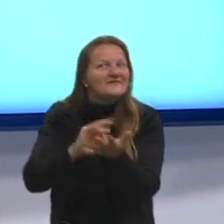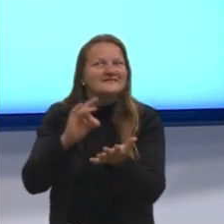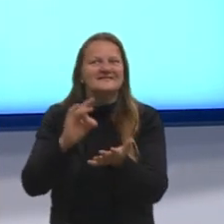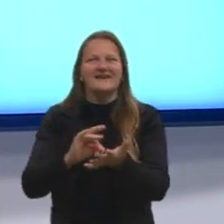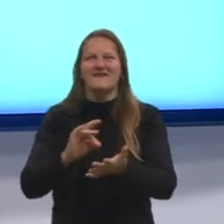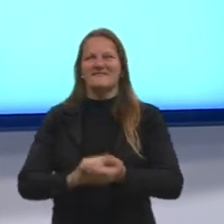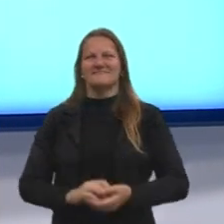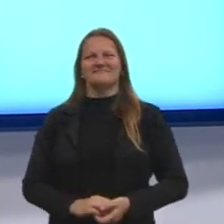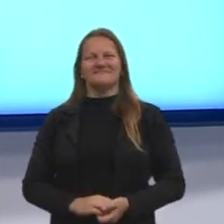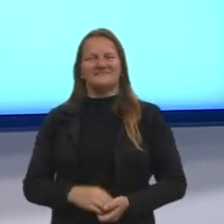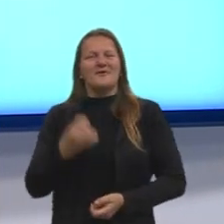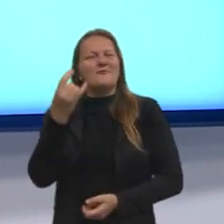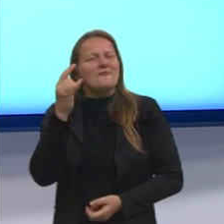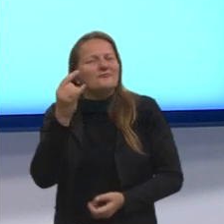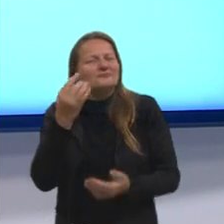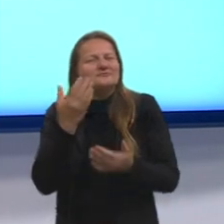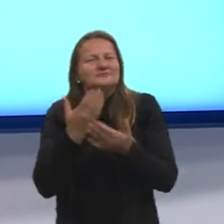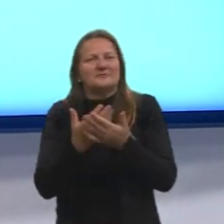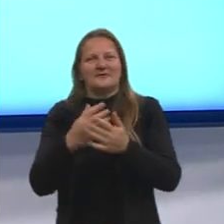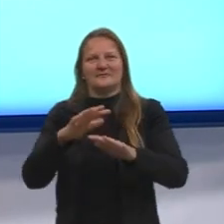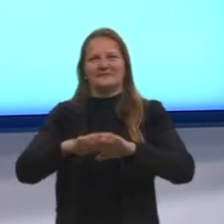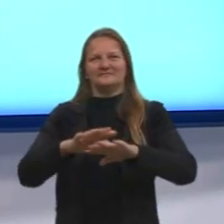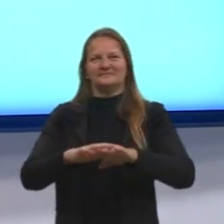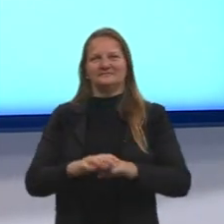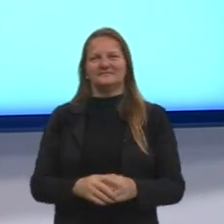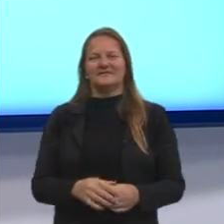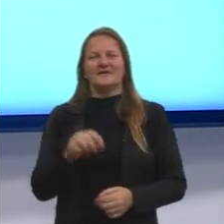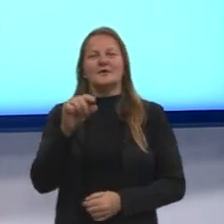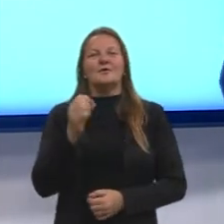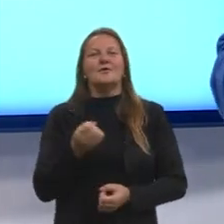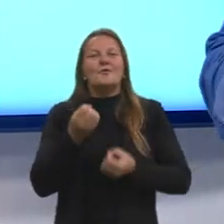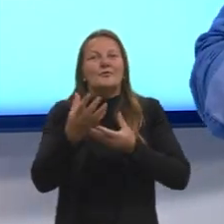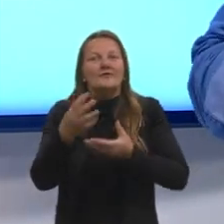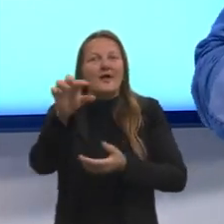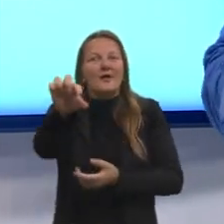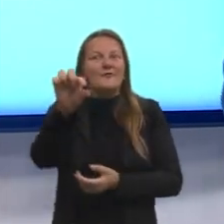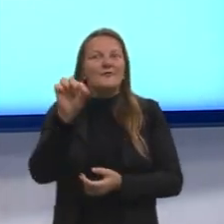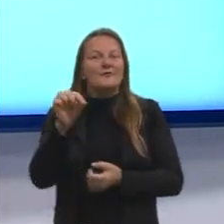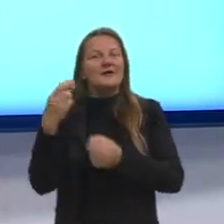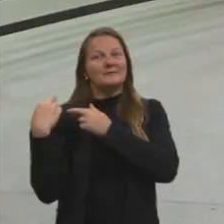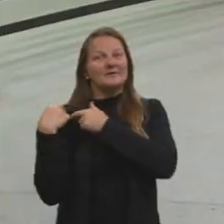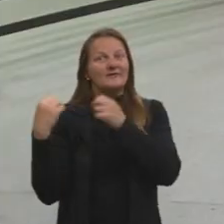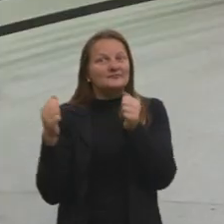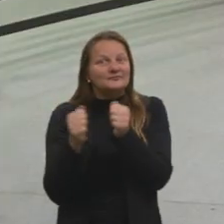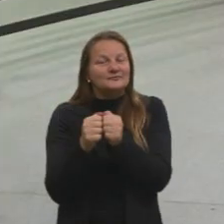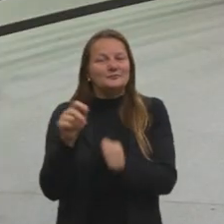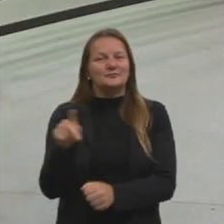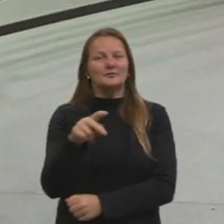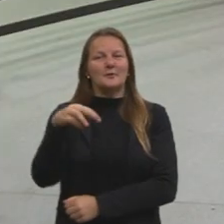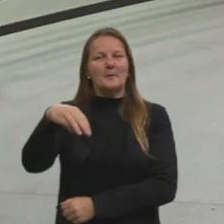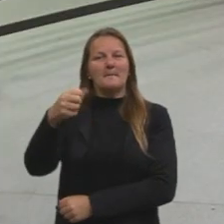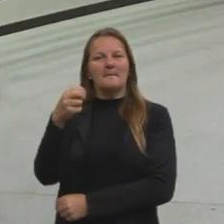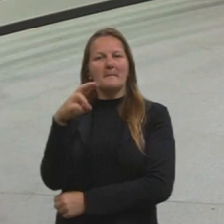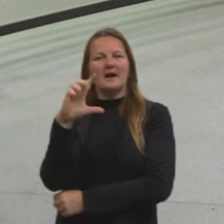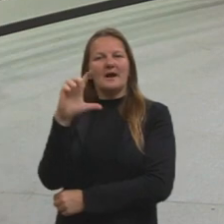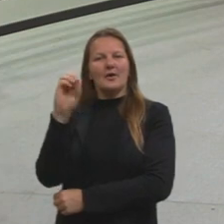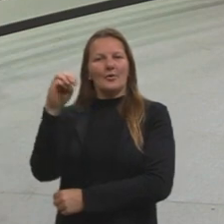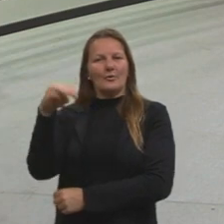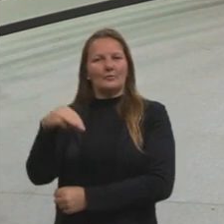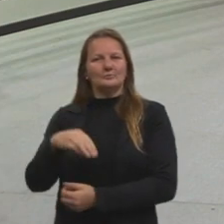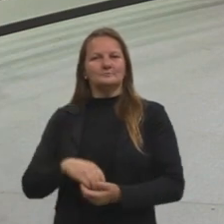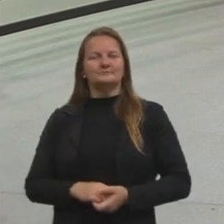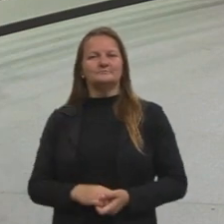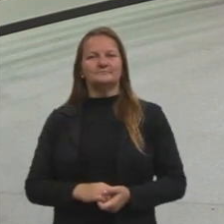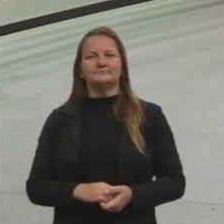né nossa última aula então eu vou contar com a presença do curador matemática o professor Marlon